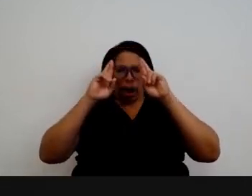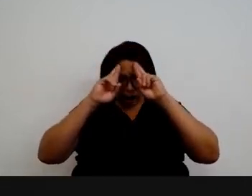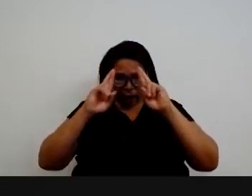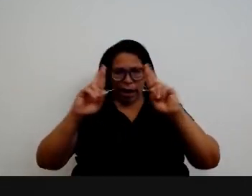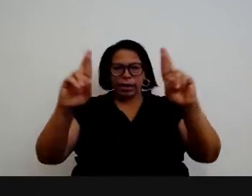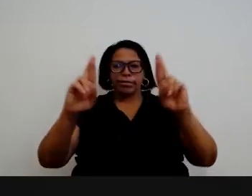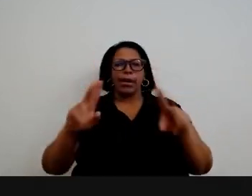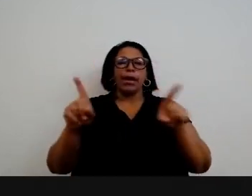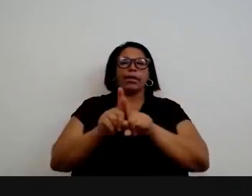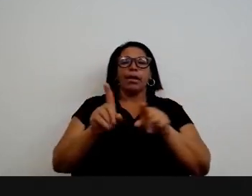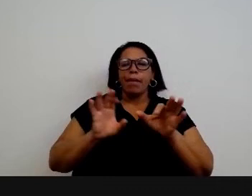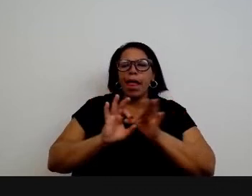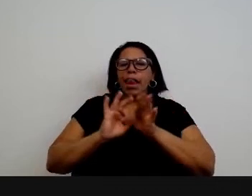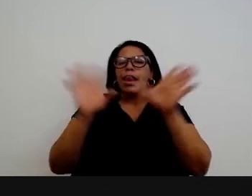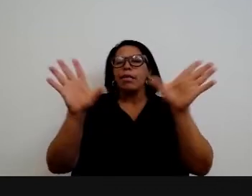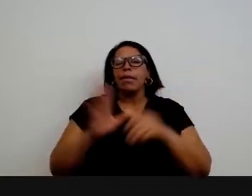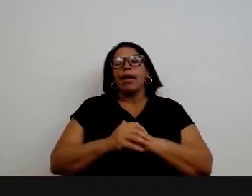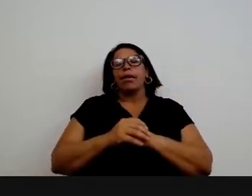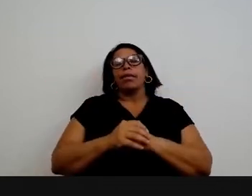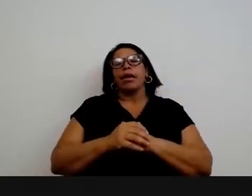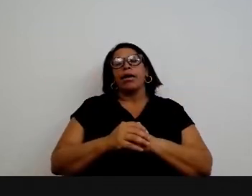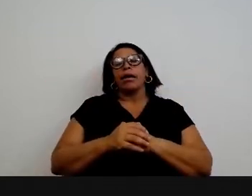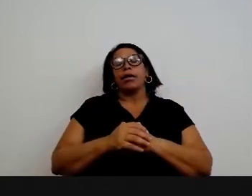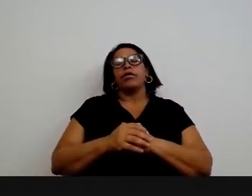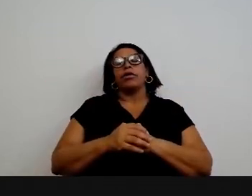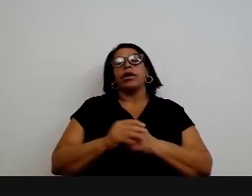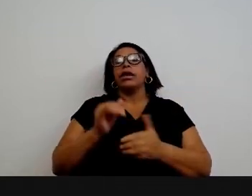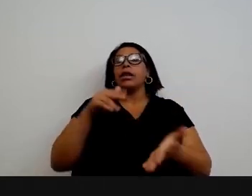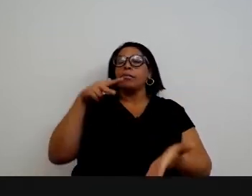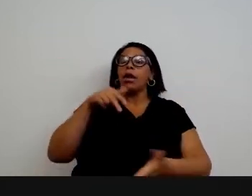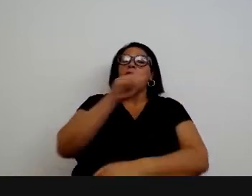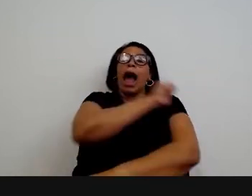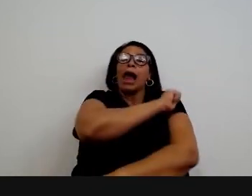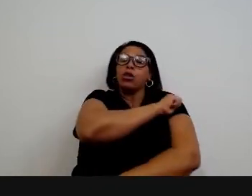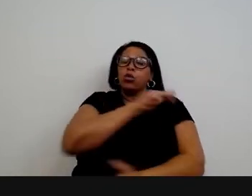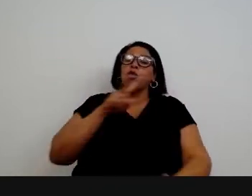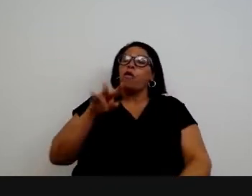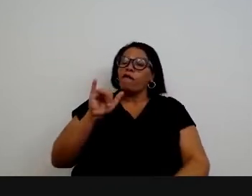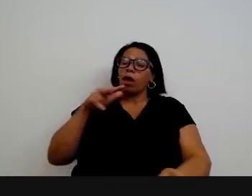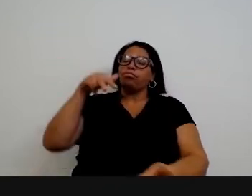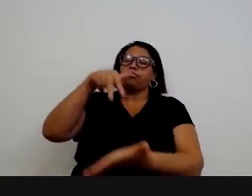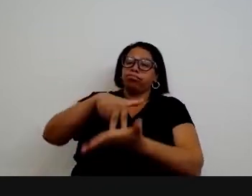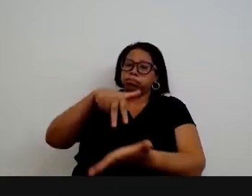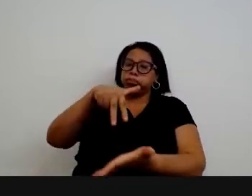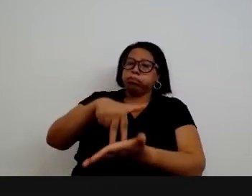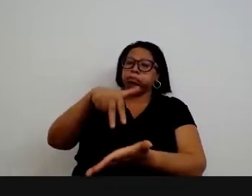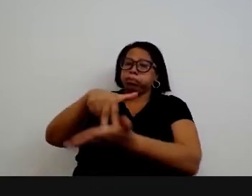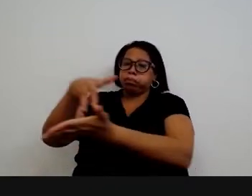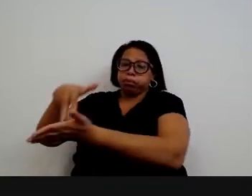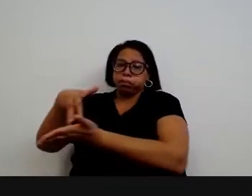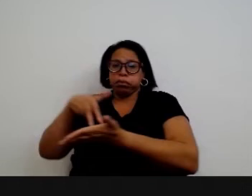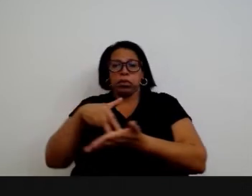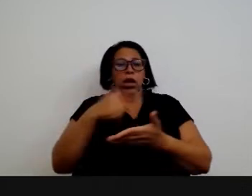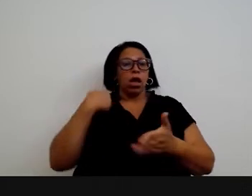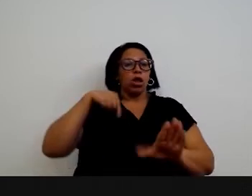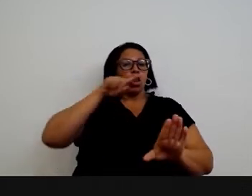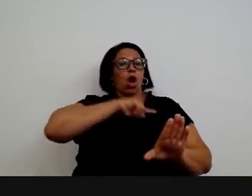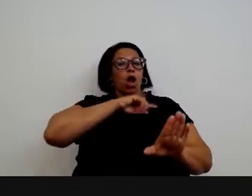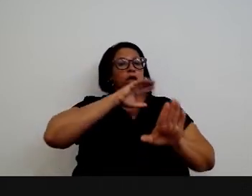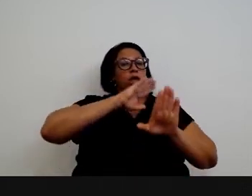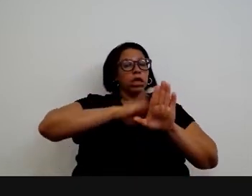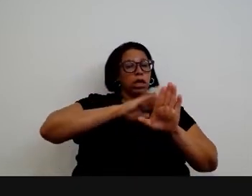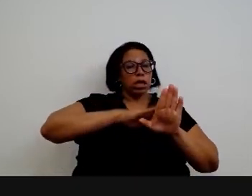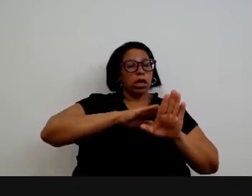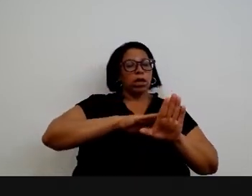ele envolve a abertura e a voz do aluno. E nós, né, somos